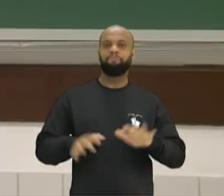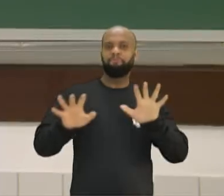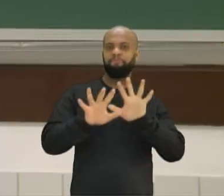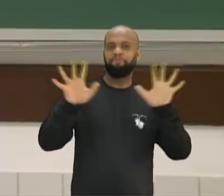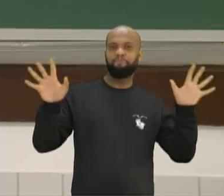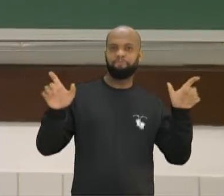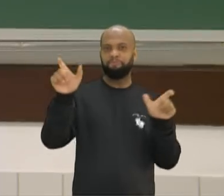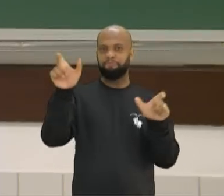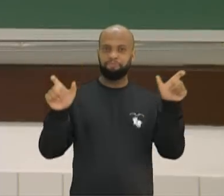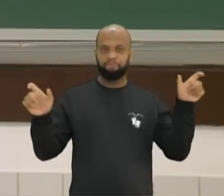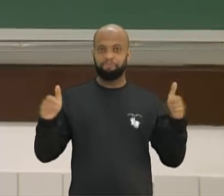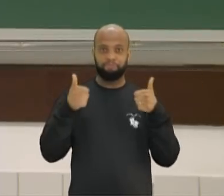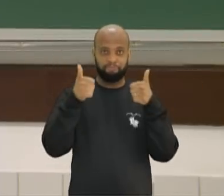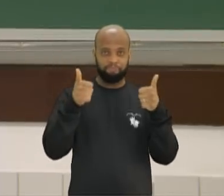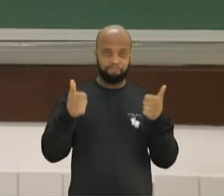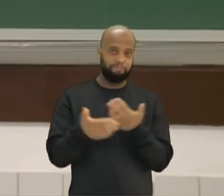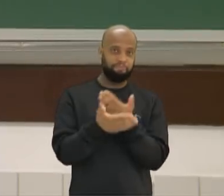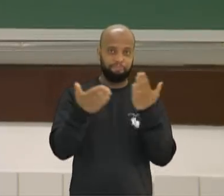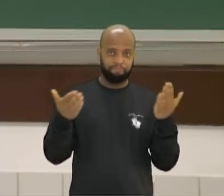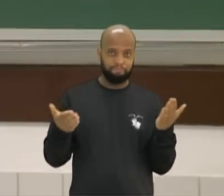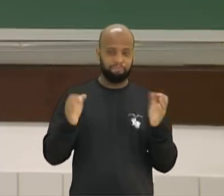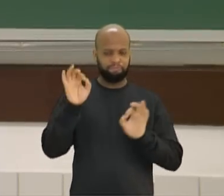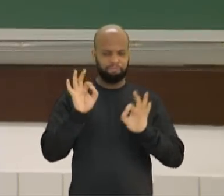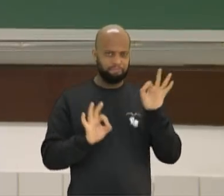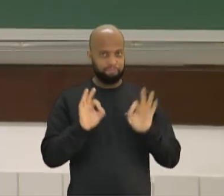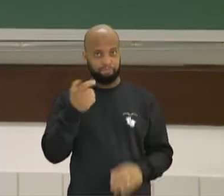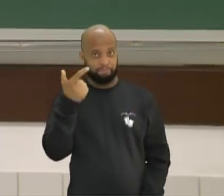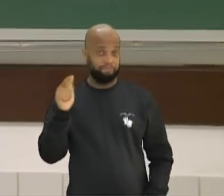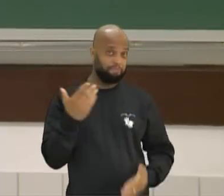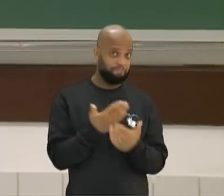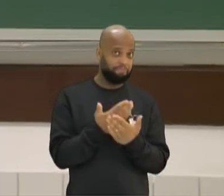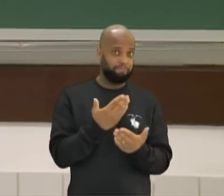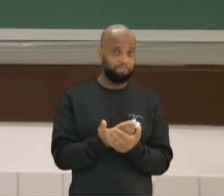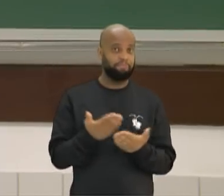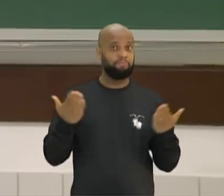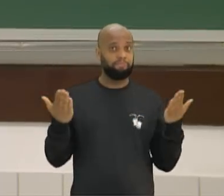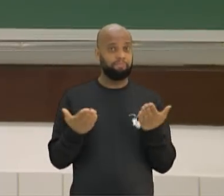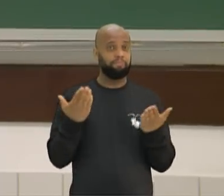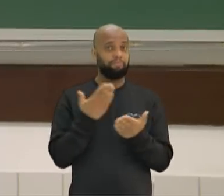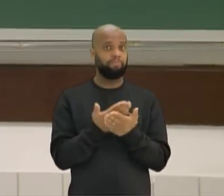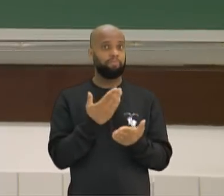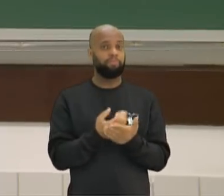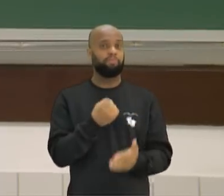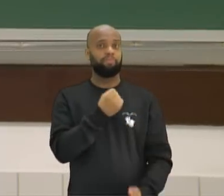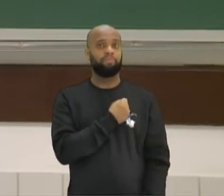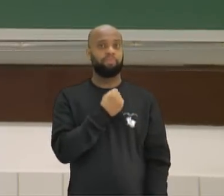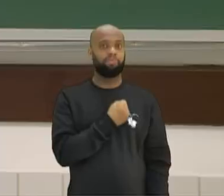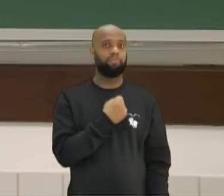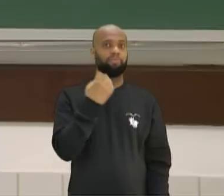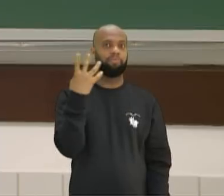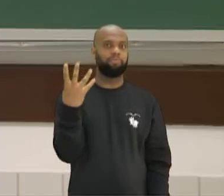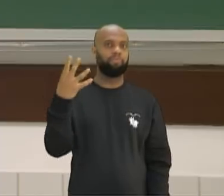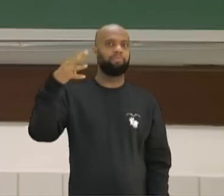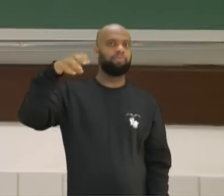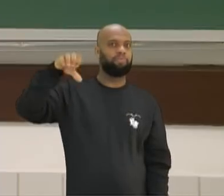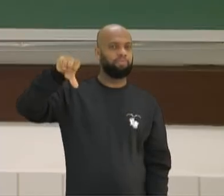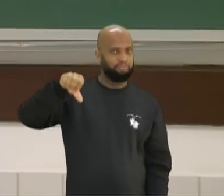Hey guys, how are you? Tudo bem com vocês? Preparados para mais uma aula? Essa é a nossa aula de número